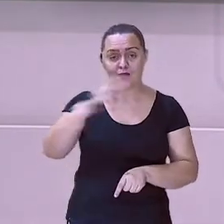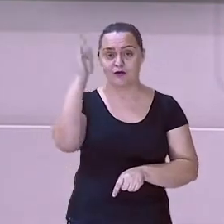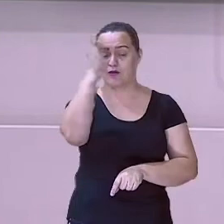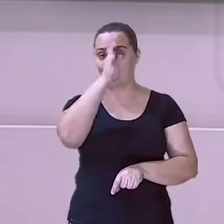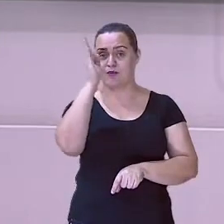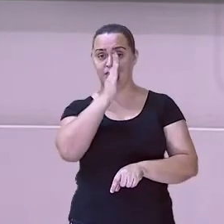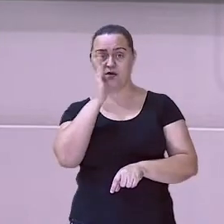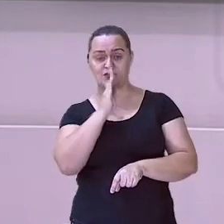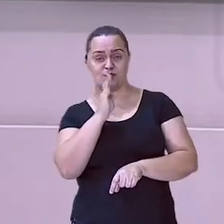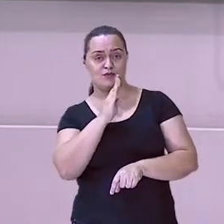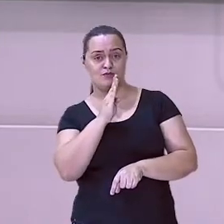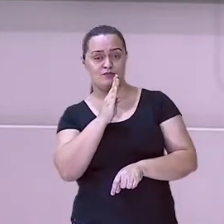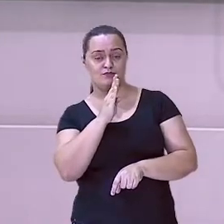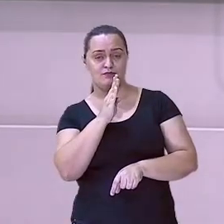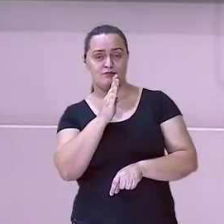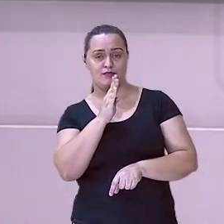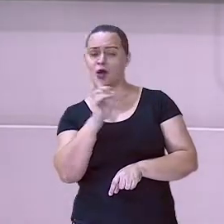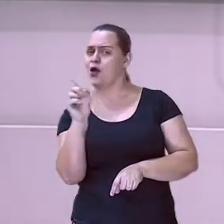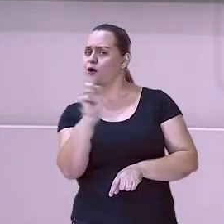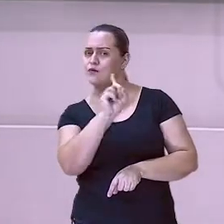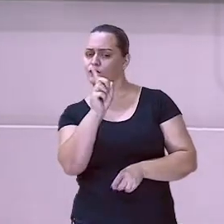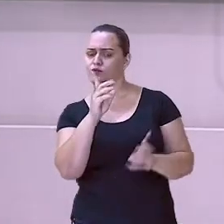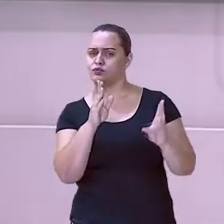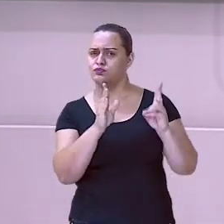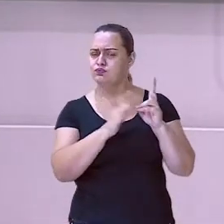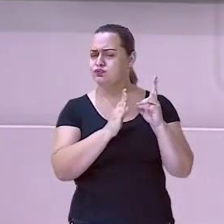pelos povos indígenas que aqui viviam.